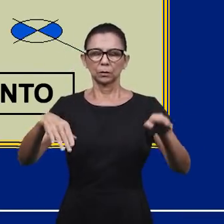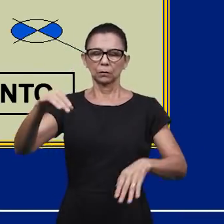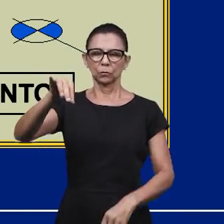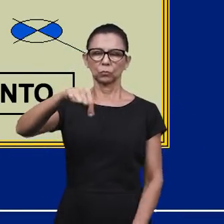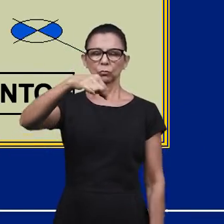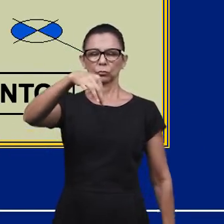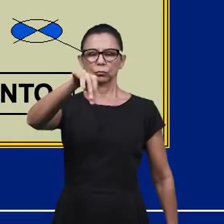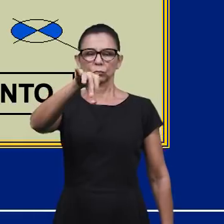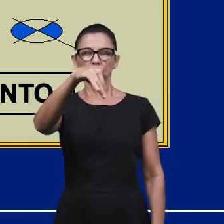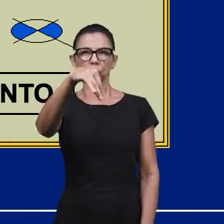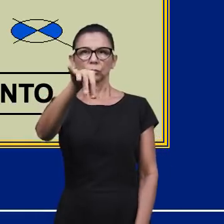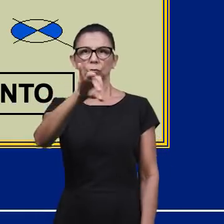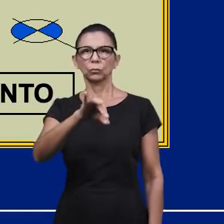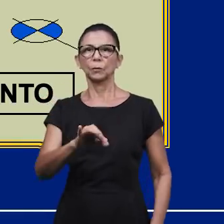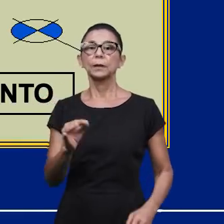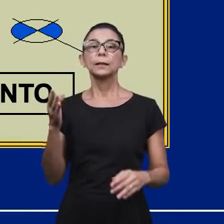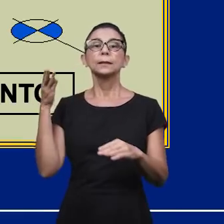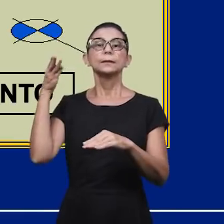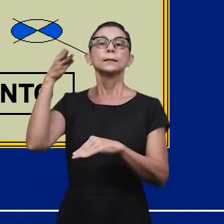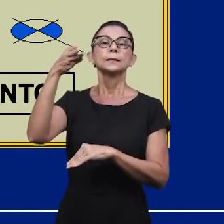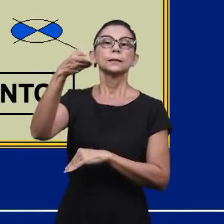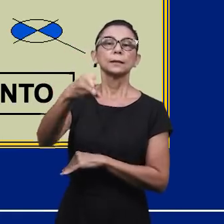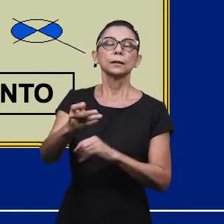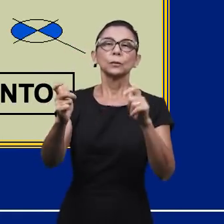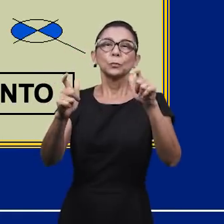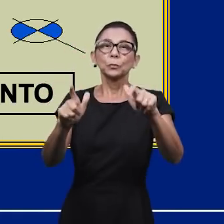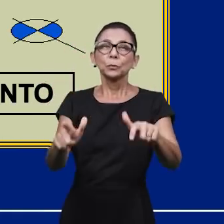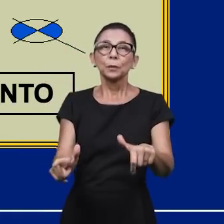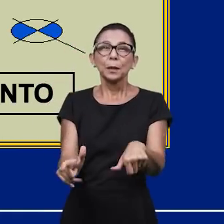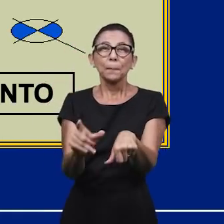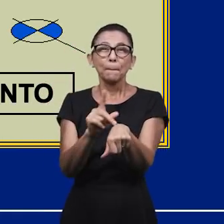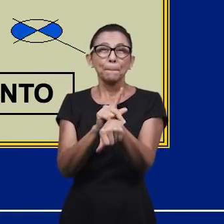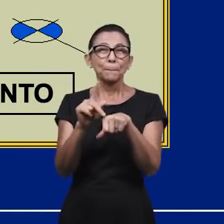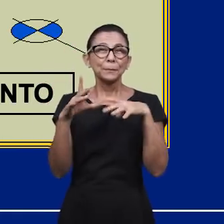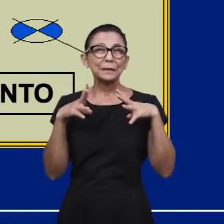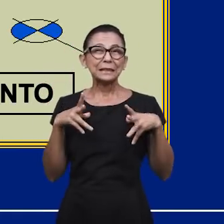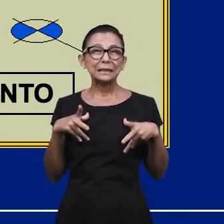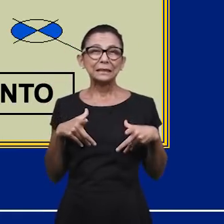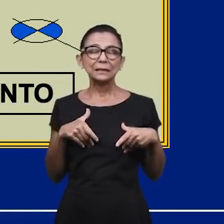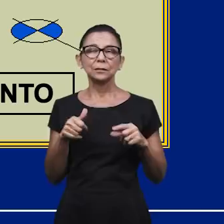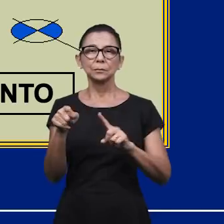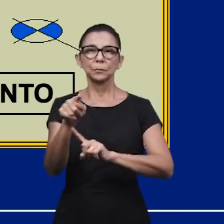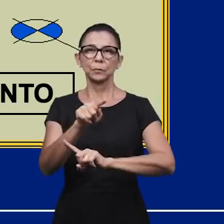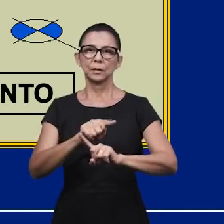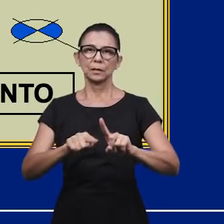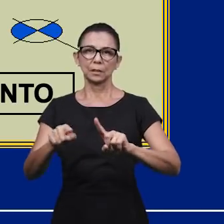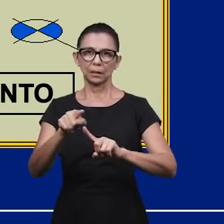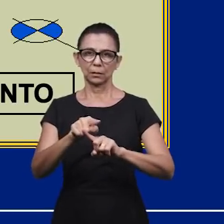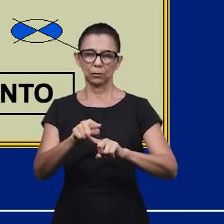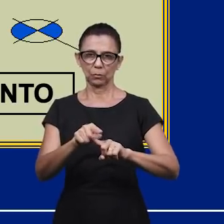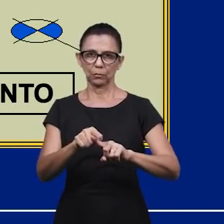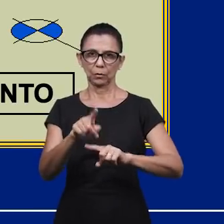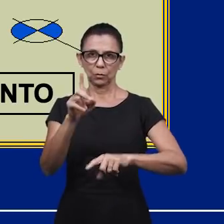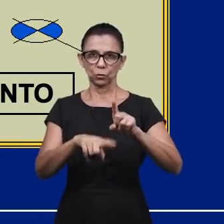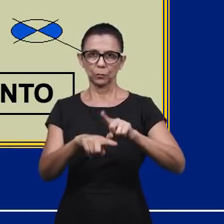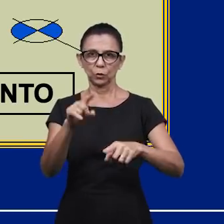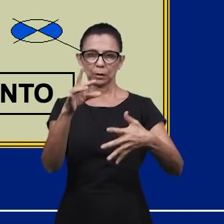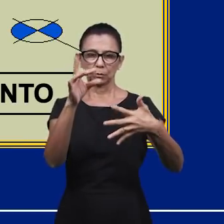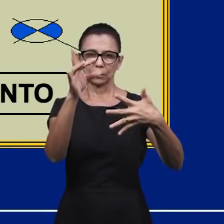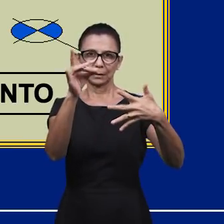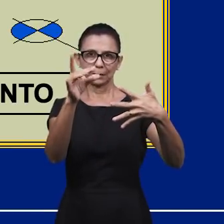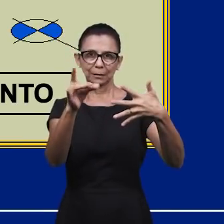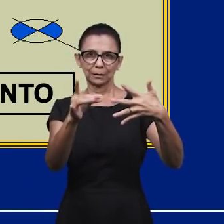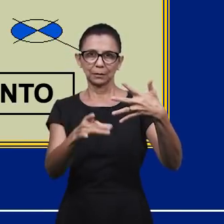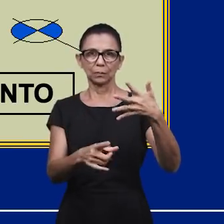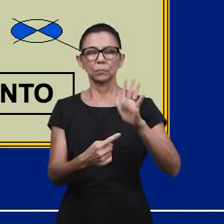Santíssimo, onde havia o propiciatório. Cada elemento desse profeticamente apontando para a pessoa